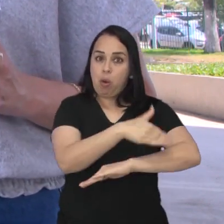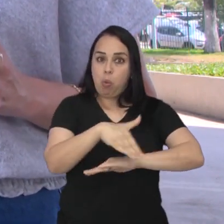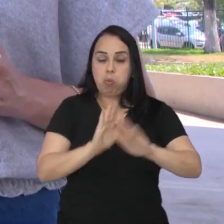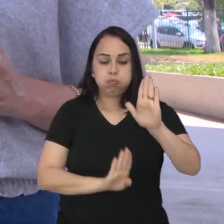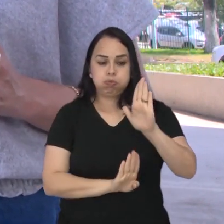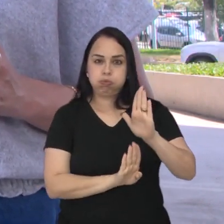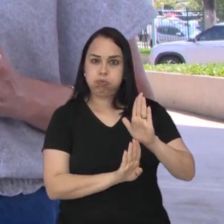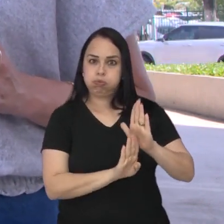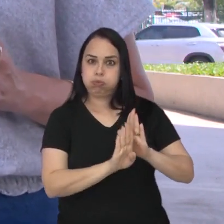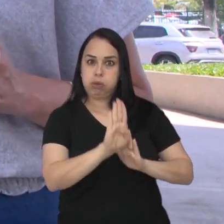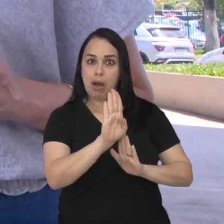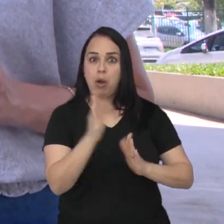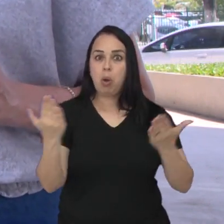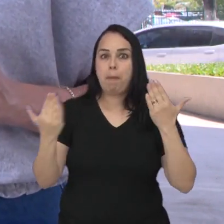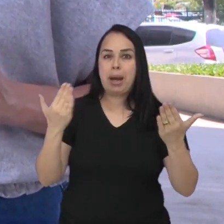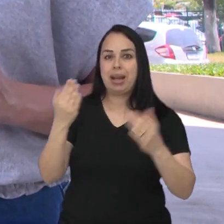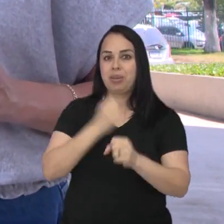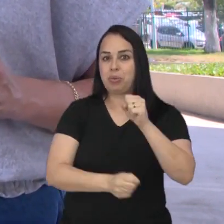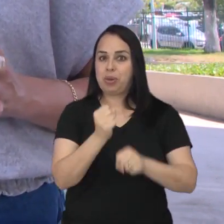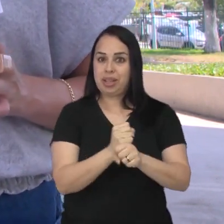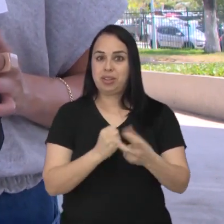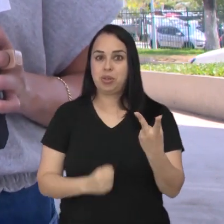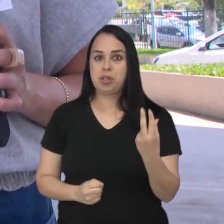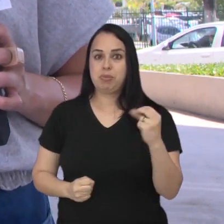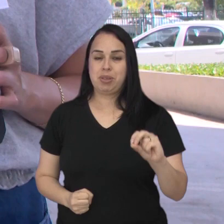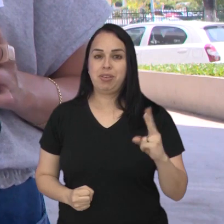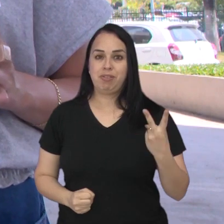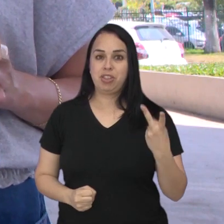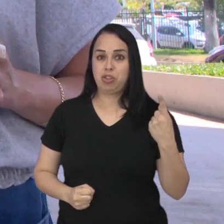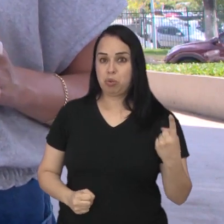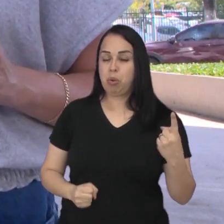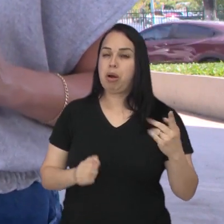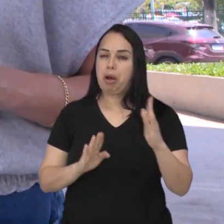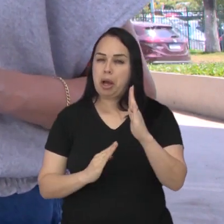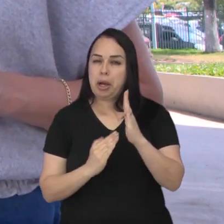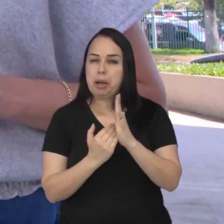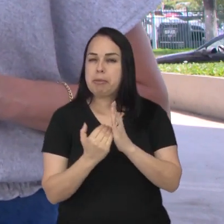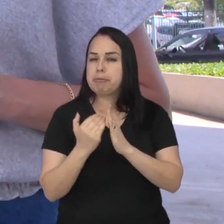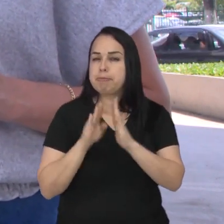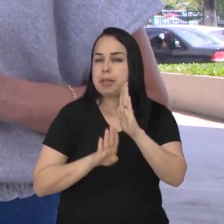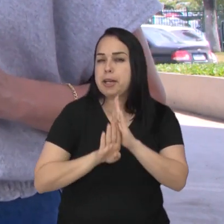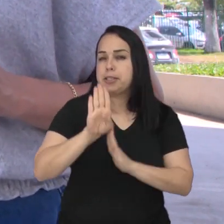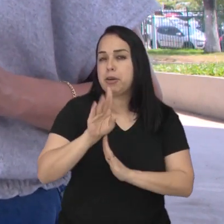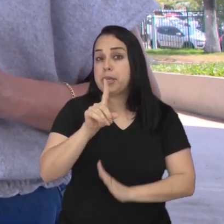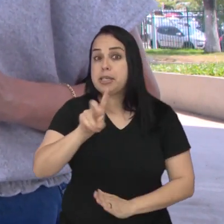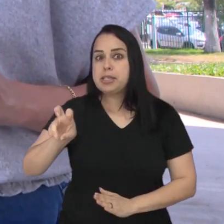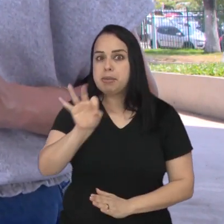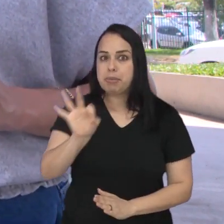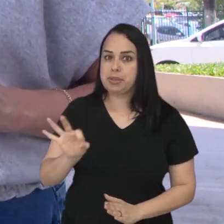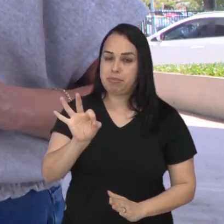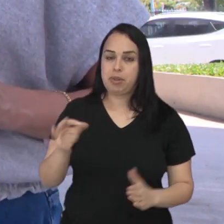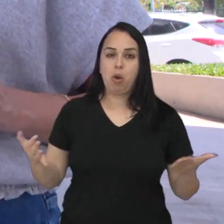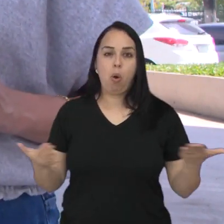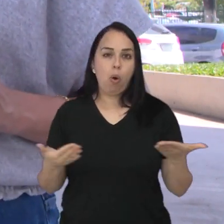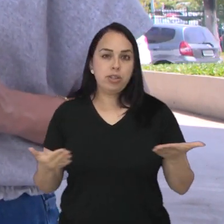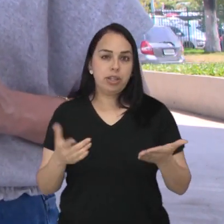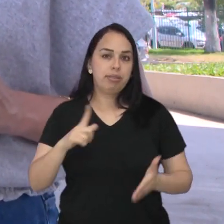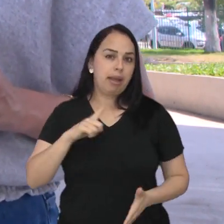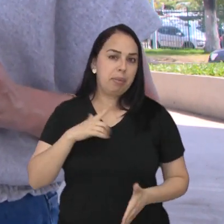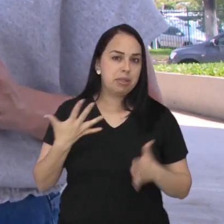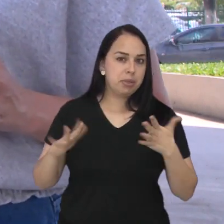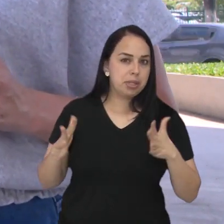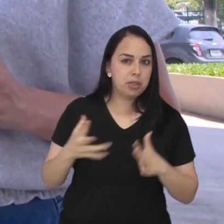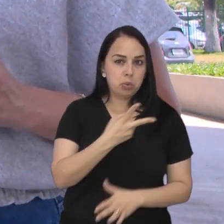de moradores de rua nos últimos anos. Desde 2021, essa população cresceu pouco mais de